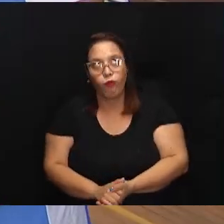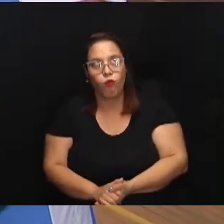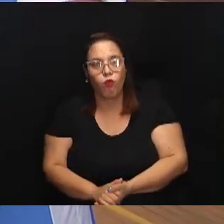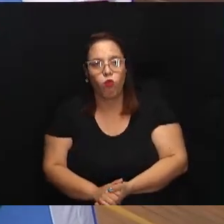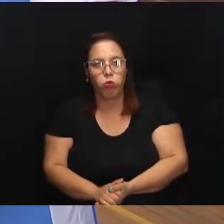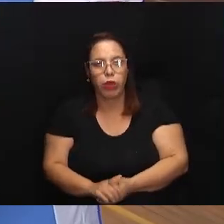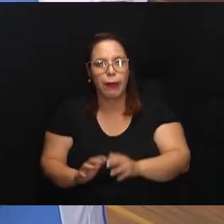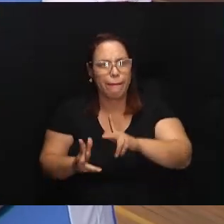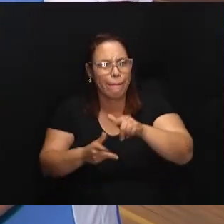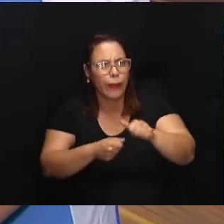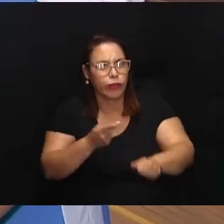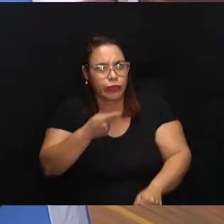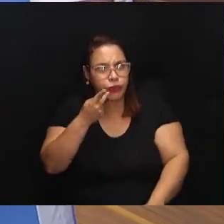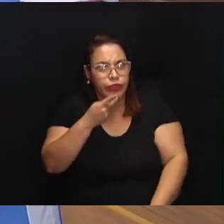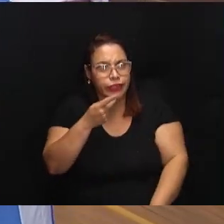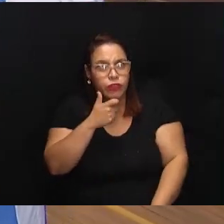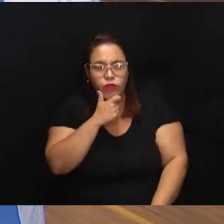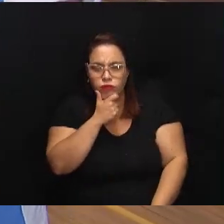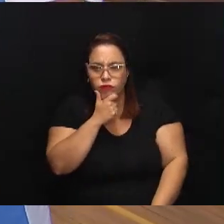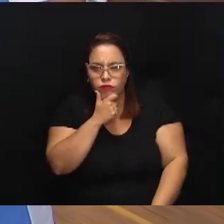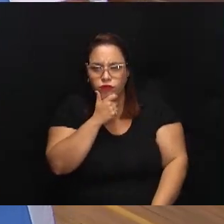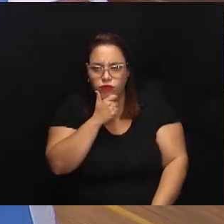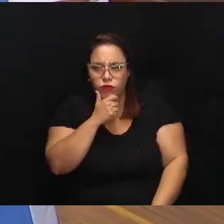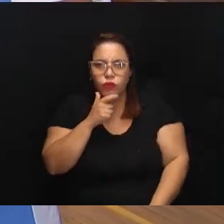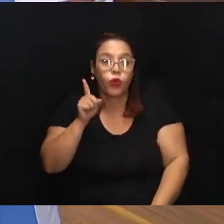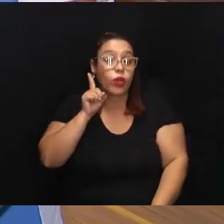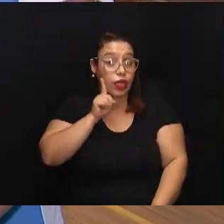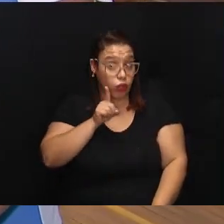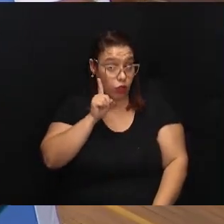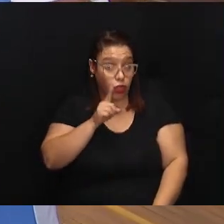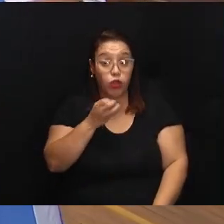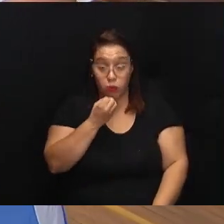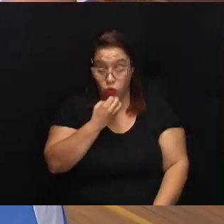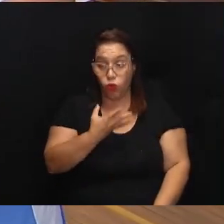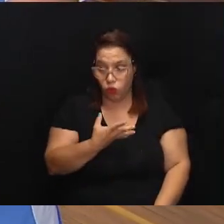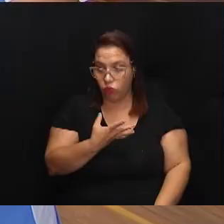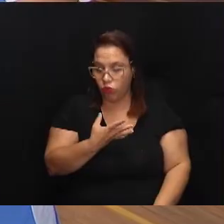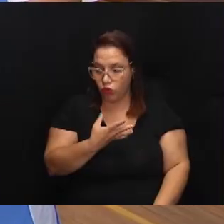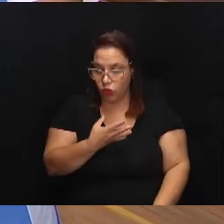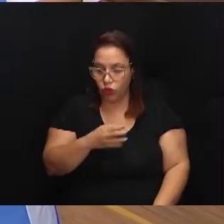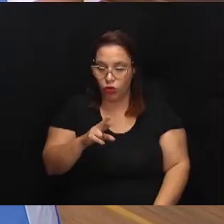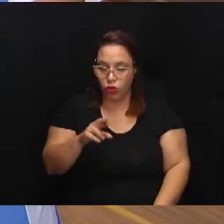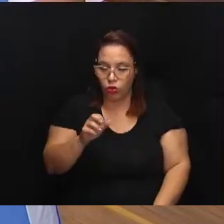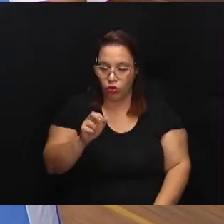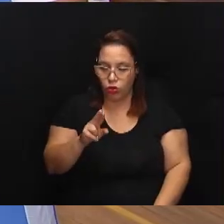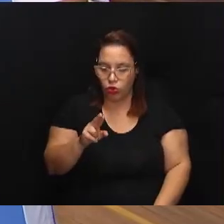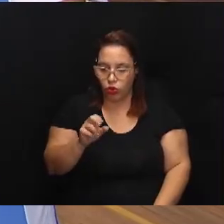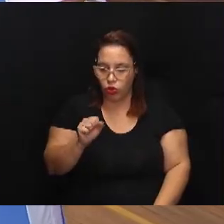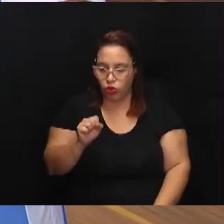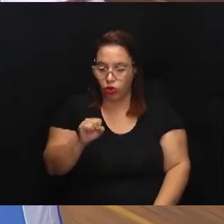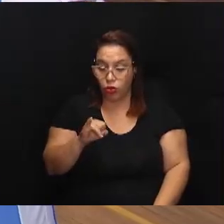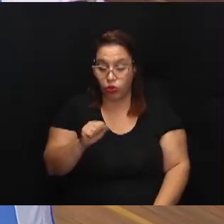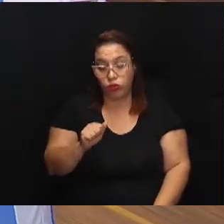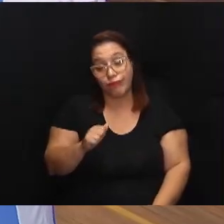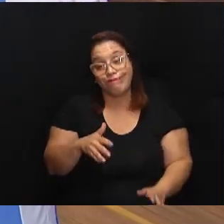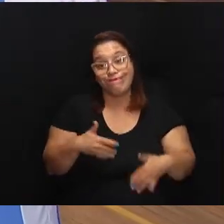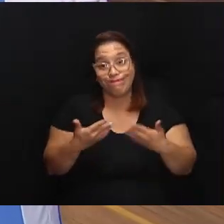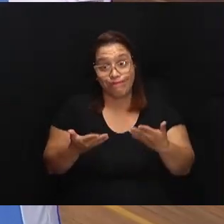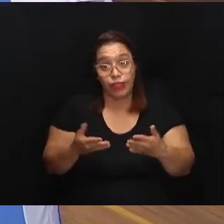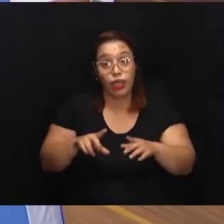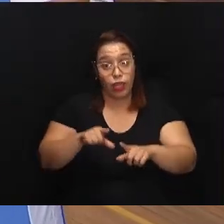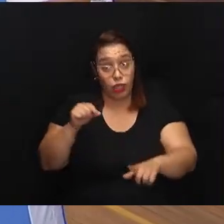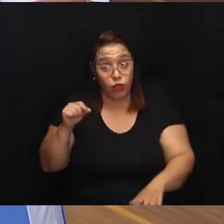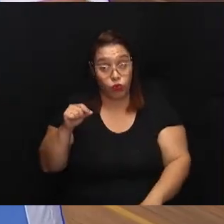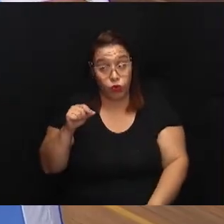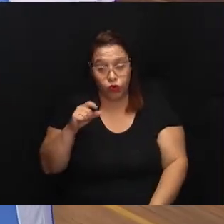diz mundialmente falando? Os Estados Unidos, a Rússia, mas devido às circunstâncias ela está